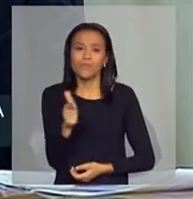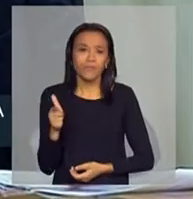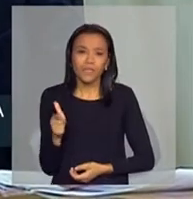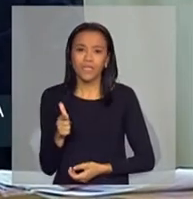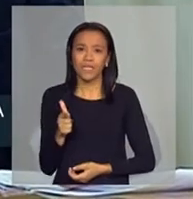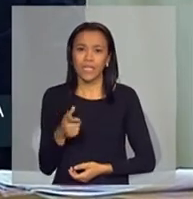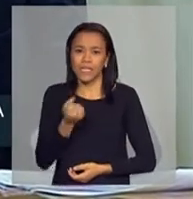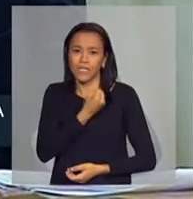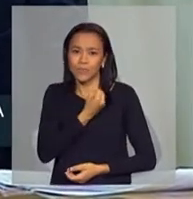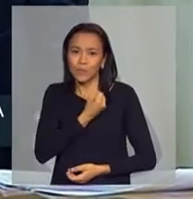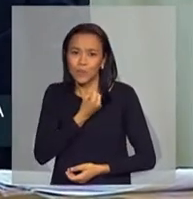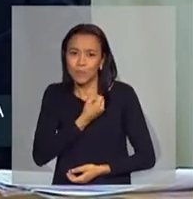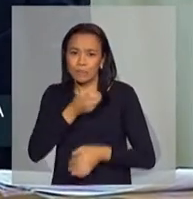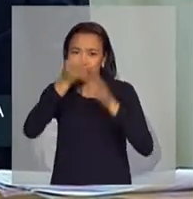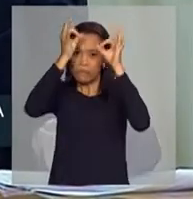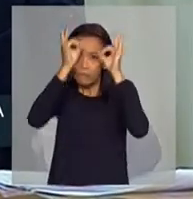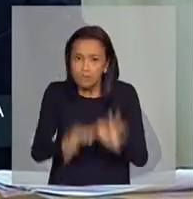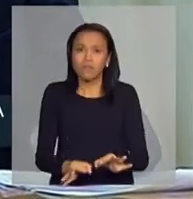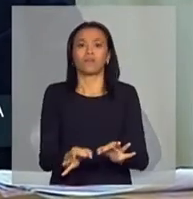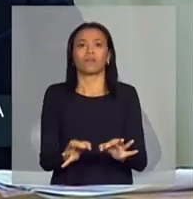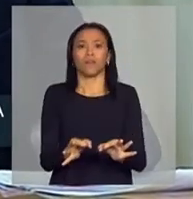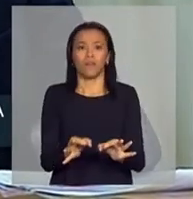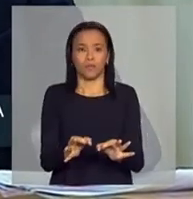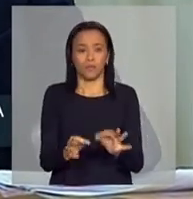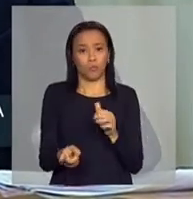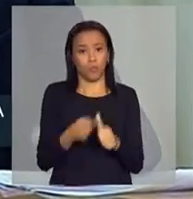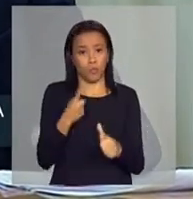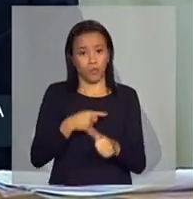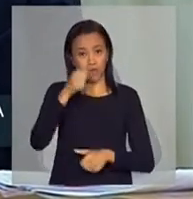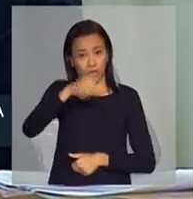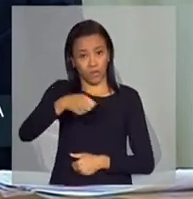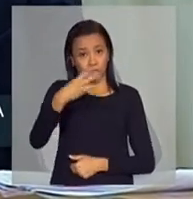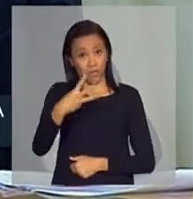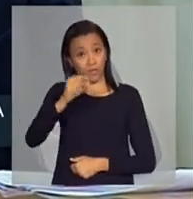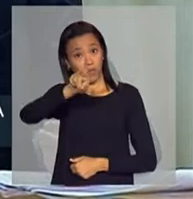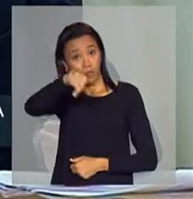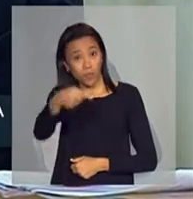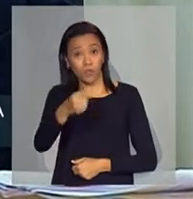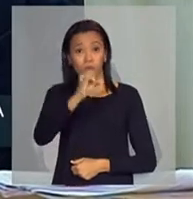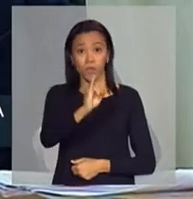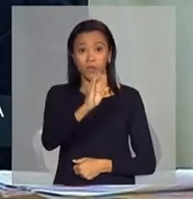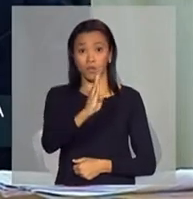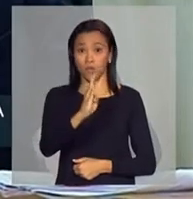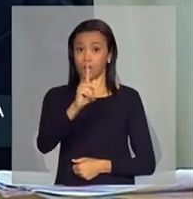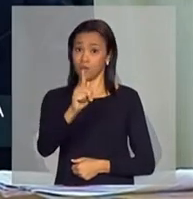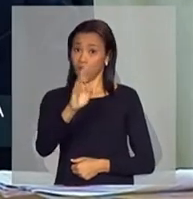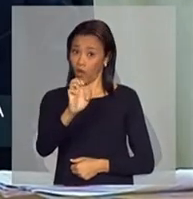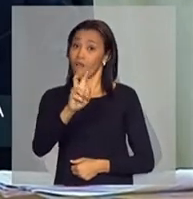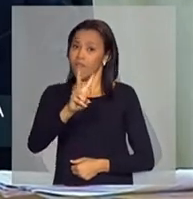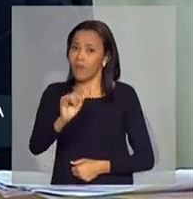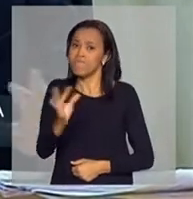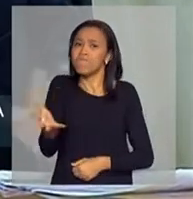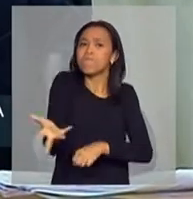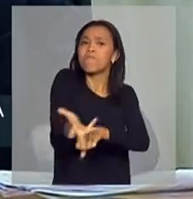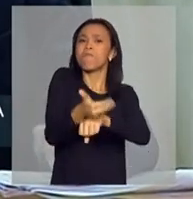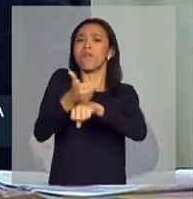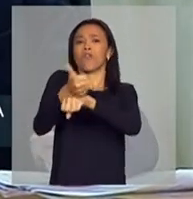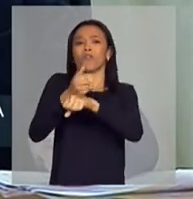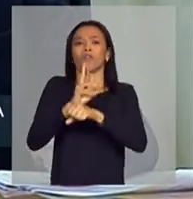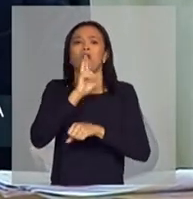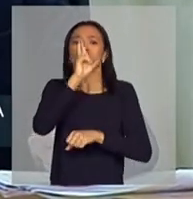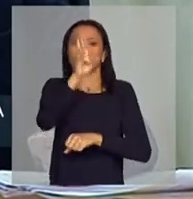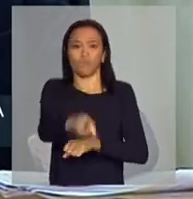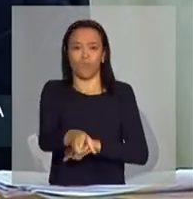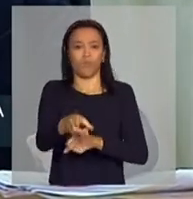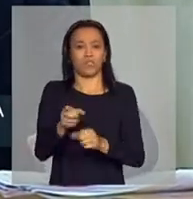precisão absoluta na primeira abordagem do trimestral depois do dg vai aperfeiçoando então eu considero o que é